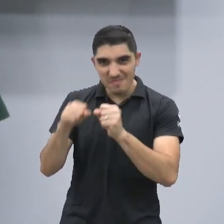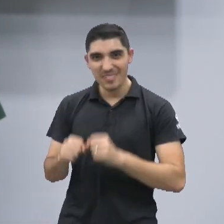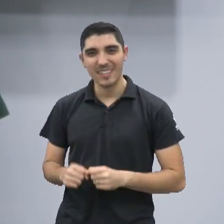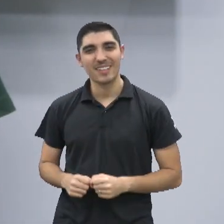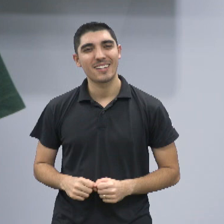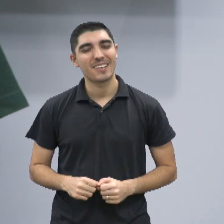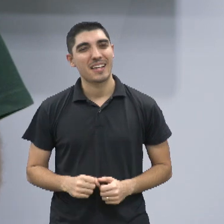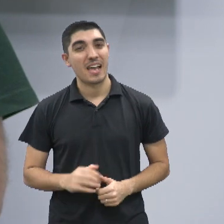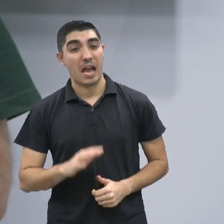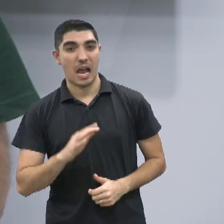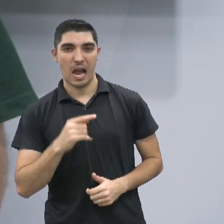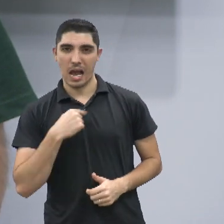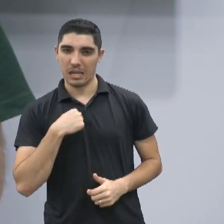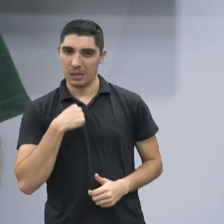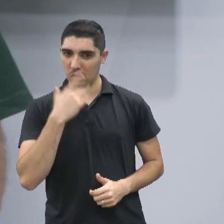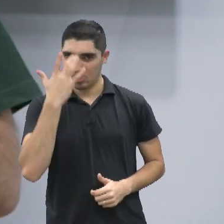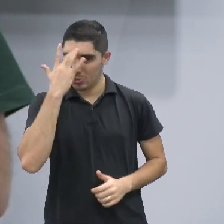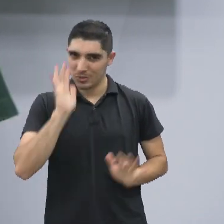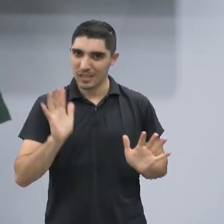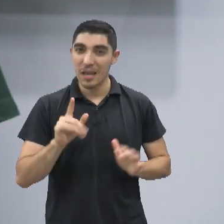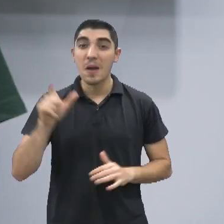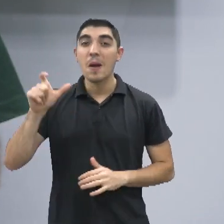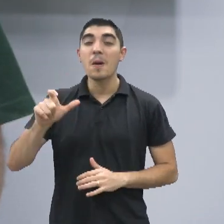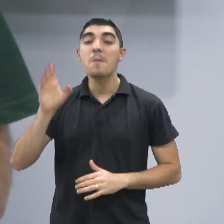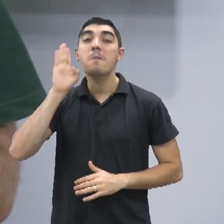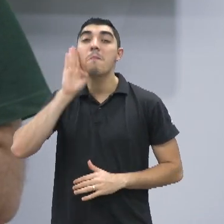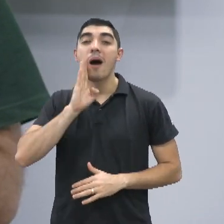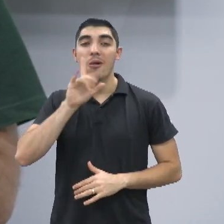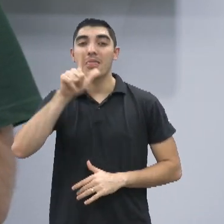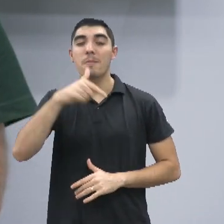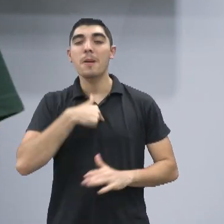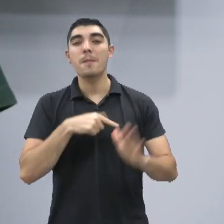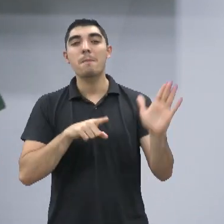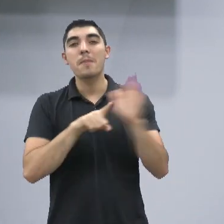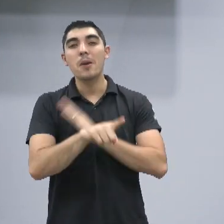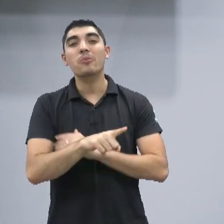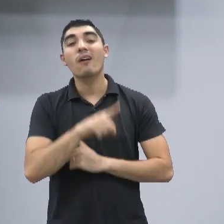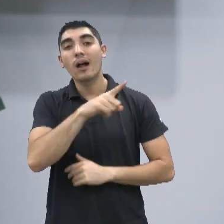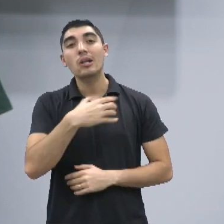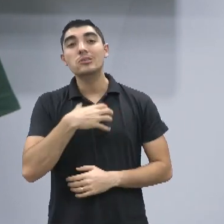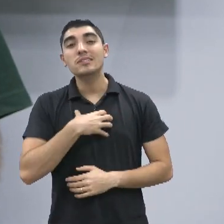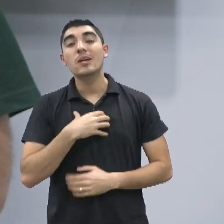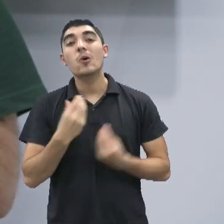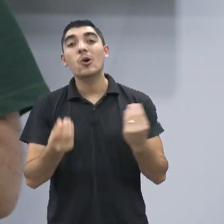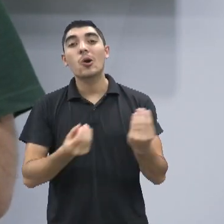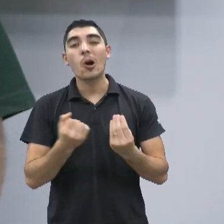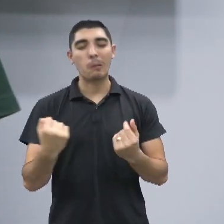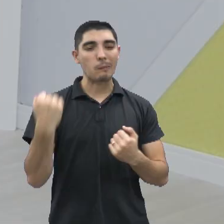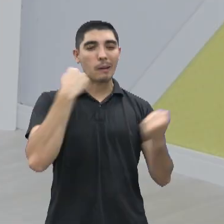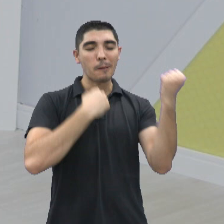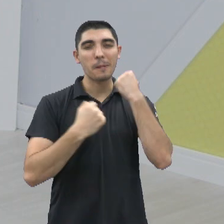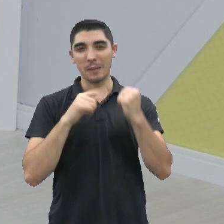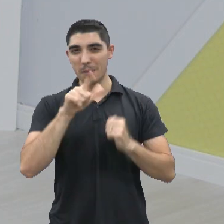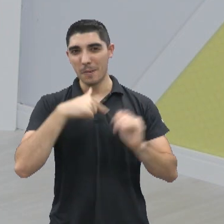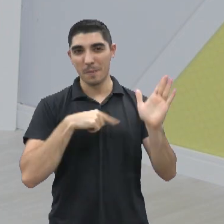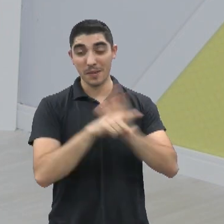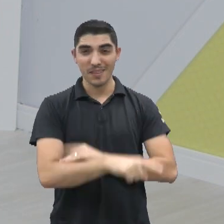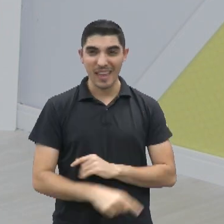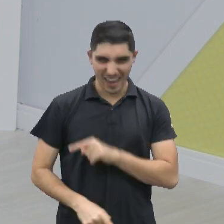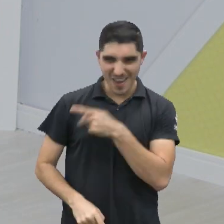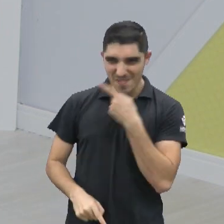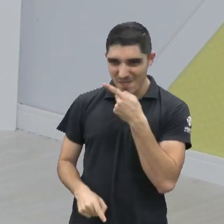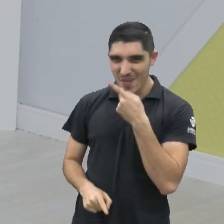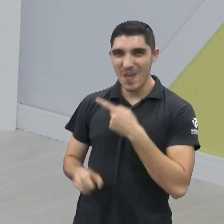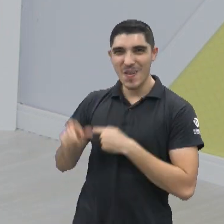sei, o Paulo... Depois eu converso com o Paulo para ver qual que é o tamanho do peso da mão. Eu não vou deixar para ele. Já que você falou do peso da